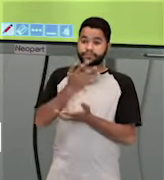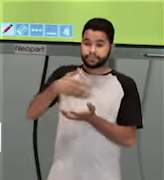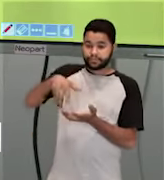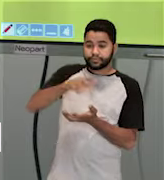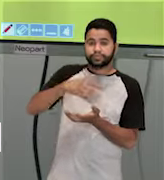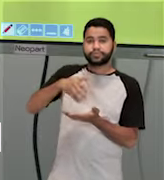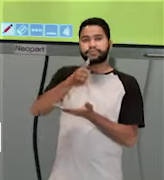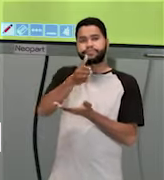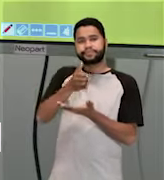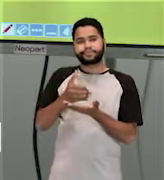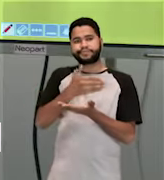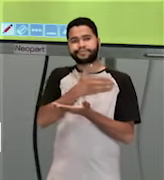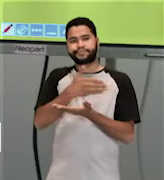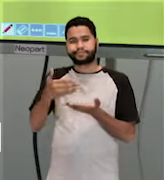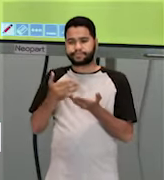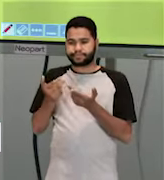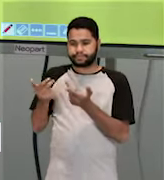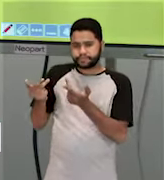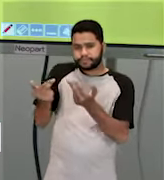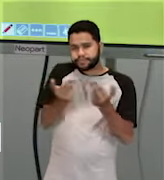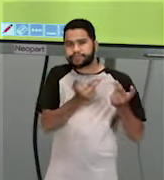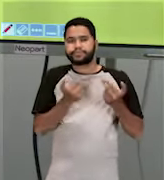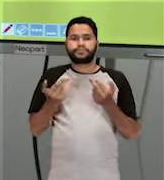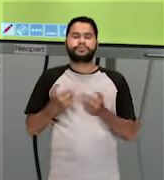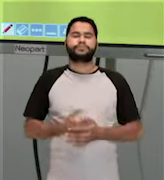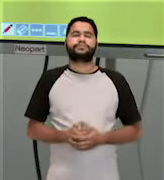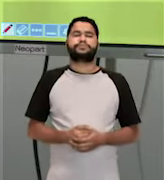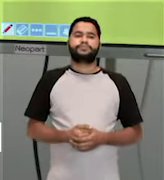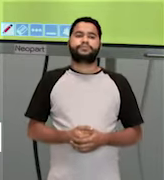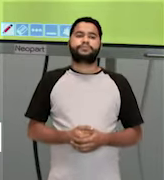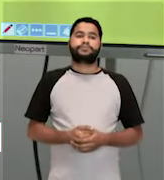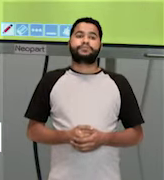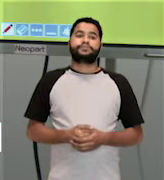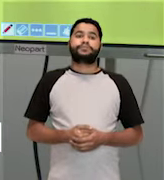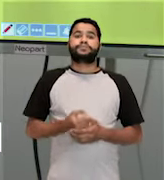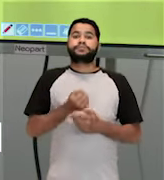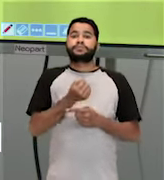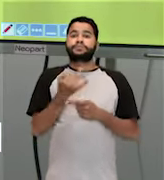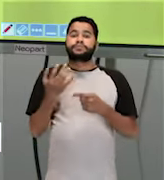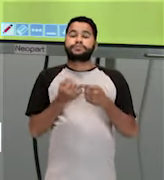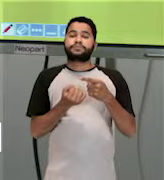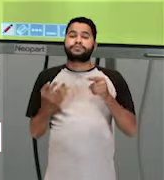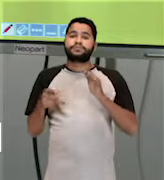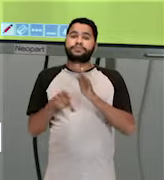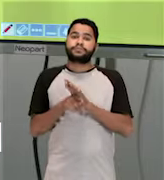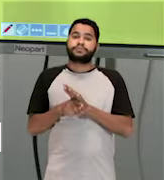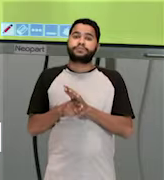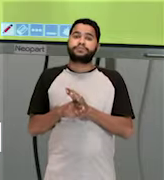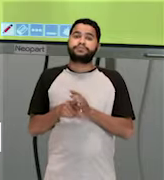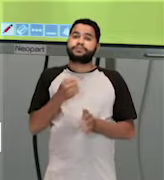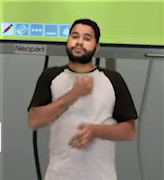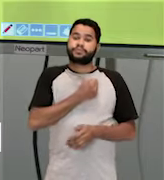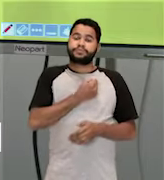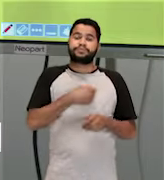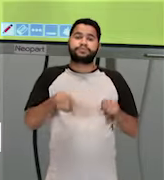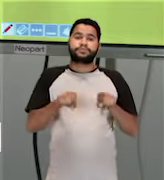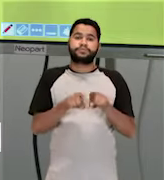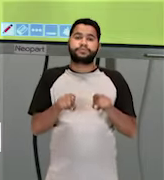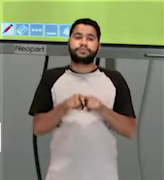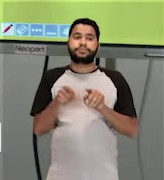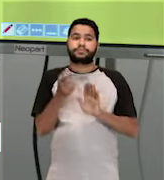foi dividido em partes exatamente iguais. As frações são escritas na forma de números e na forma